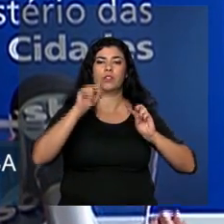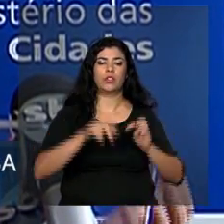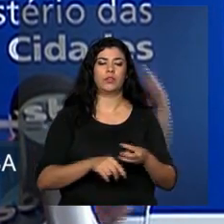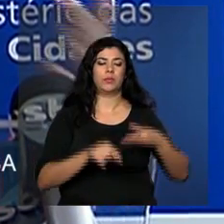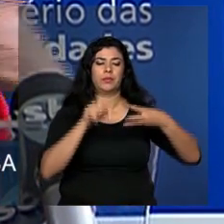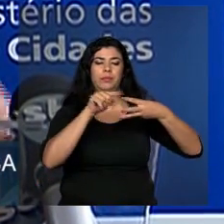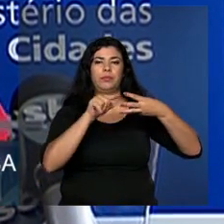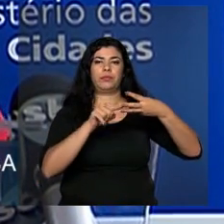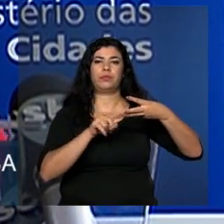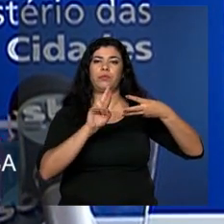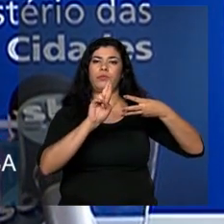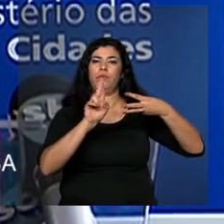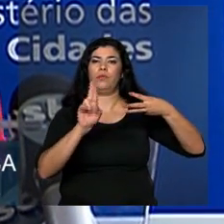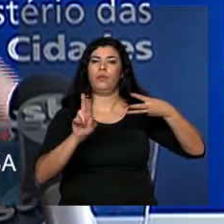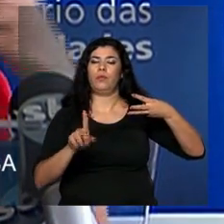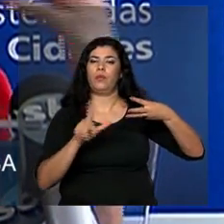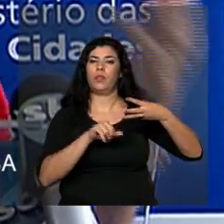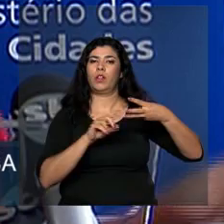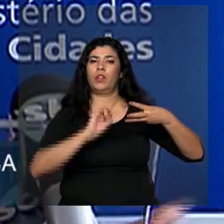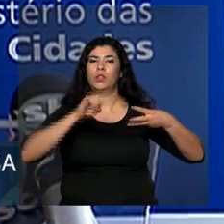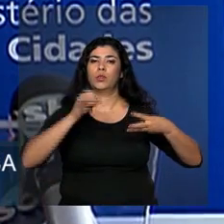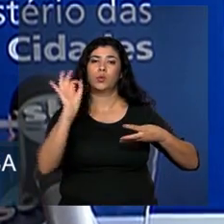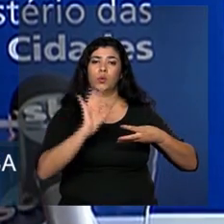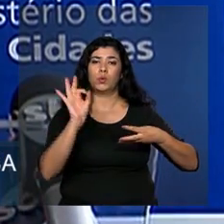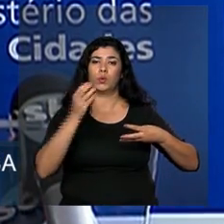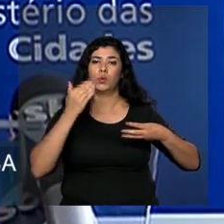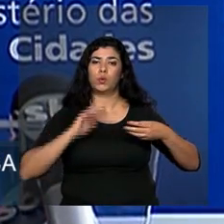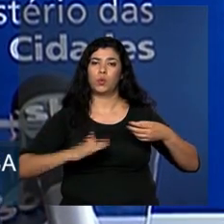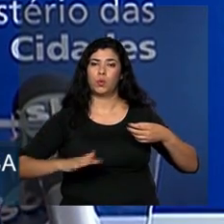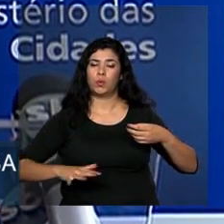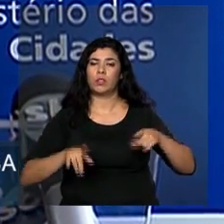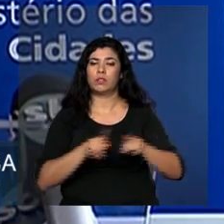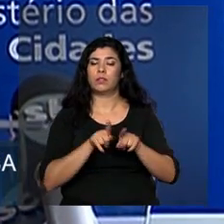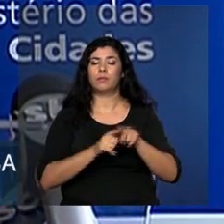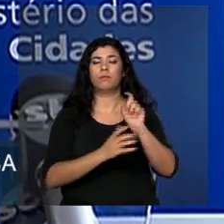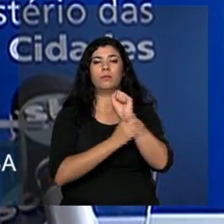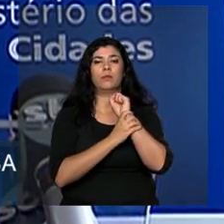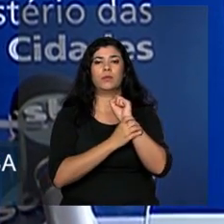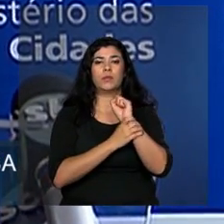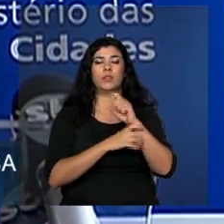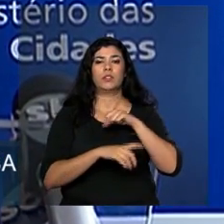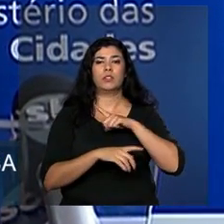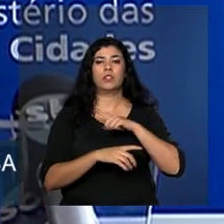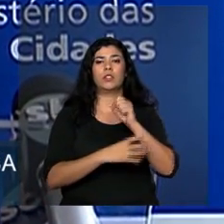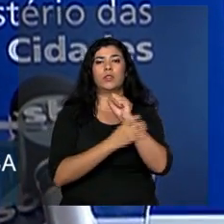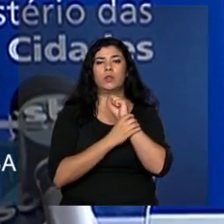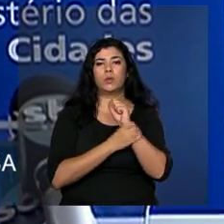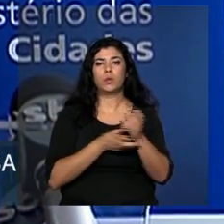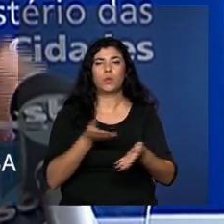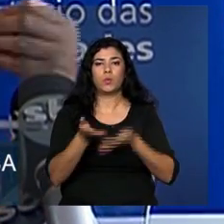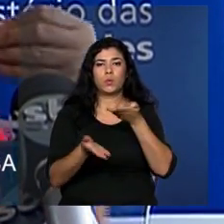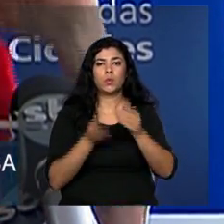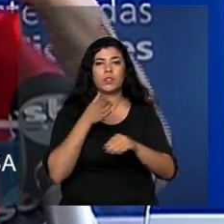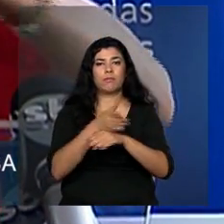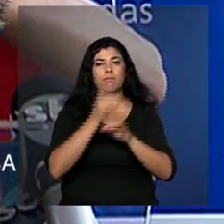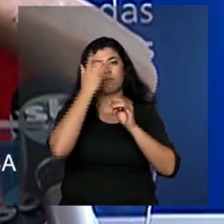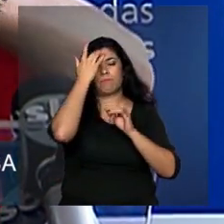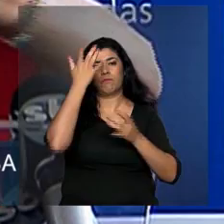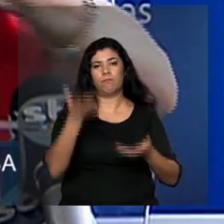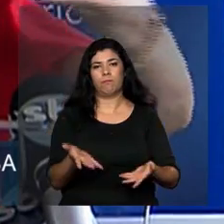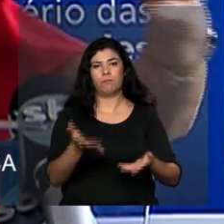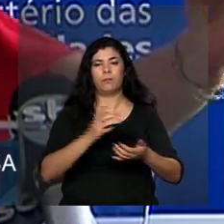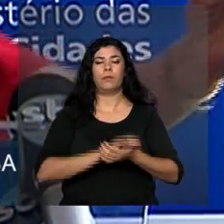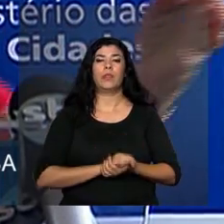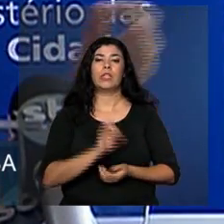do mercado é um juros mais baixo e a garantia também de um seguro mais acessível. Então, se